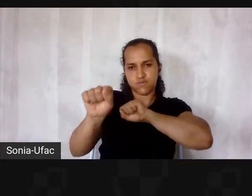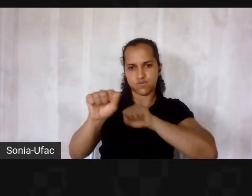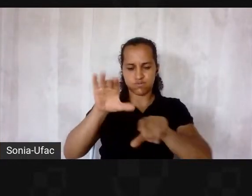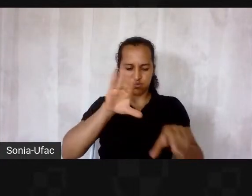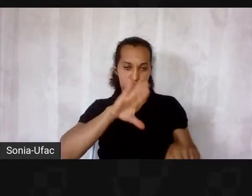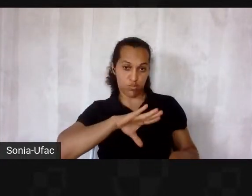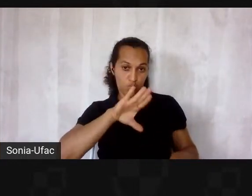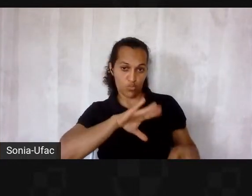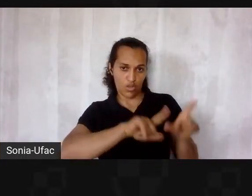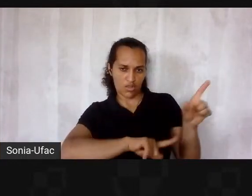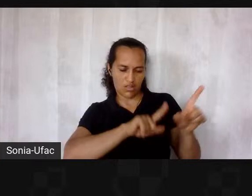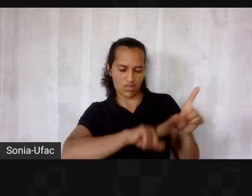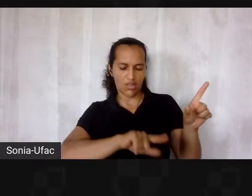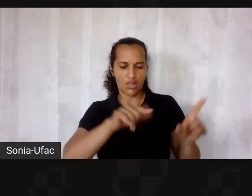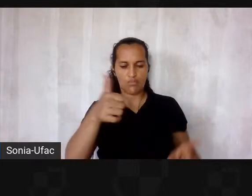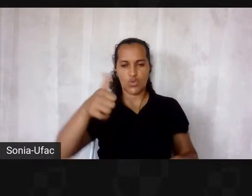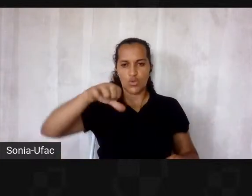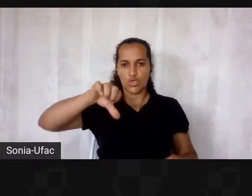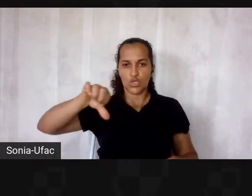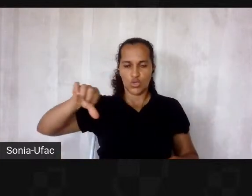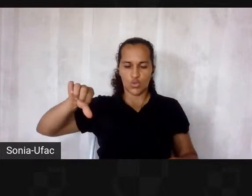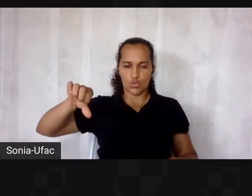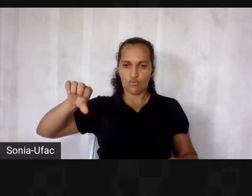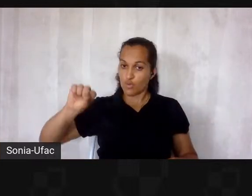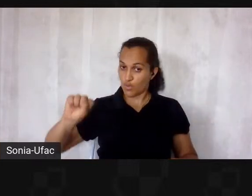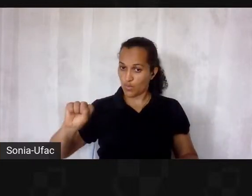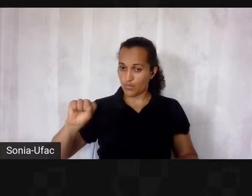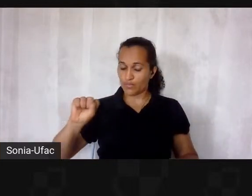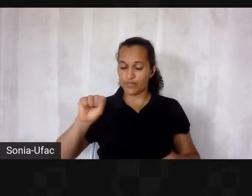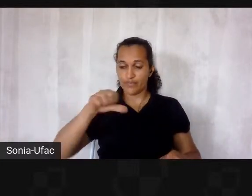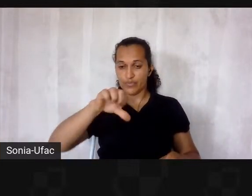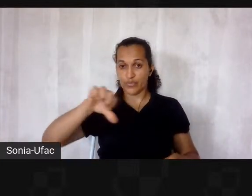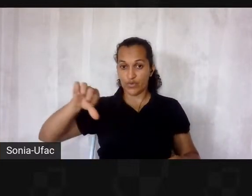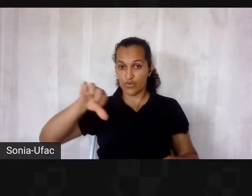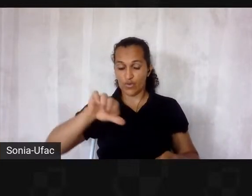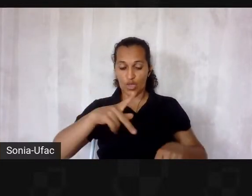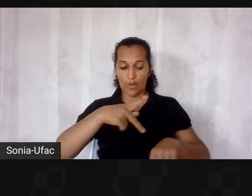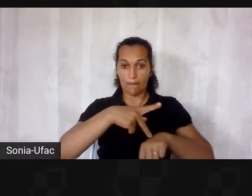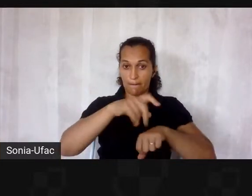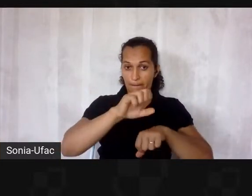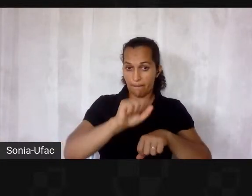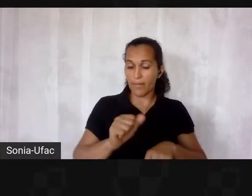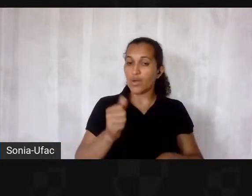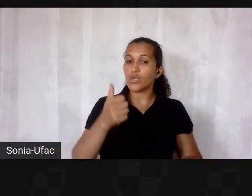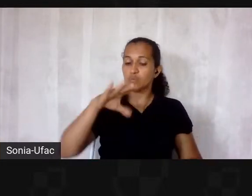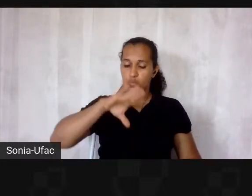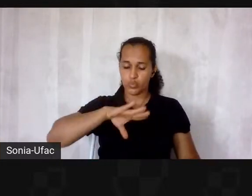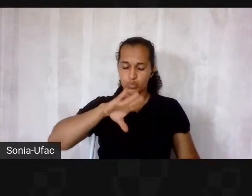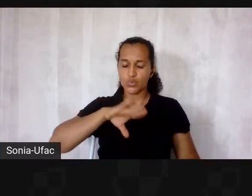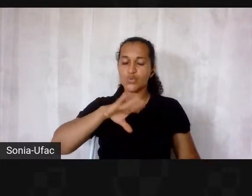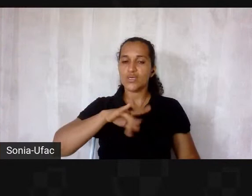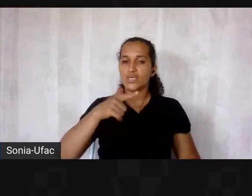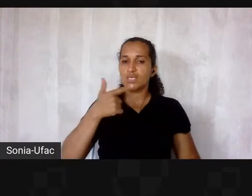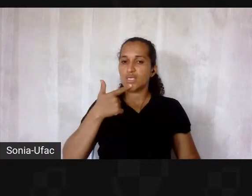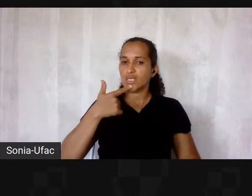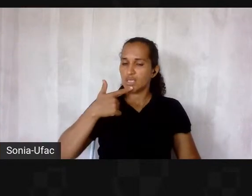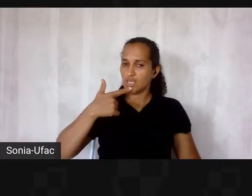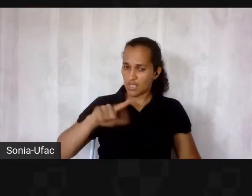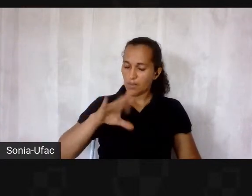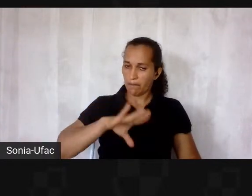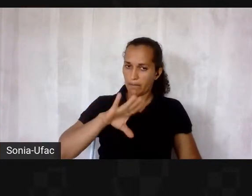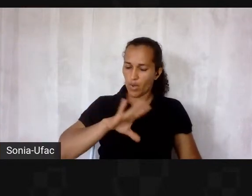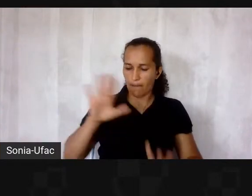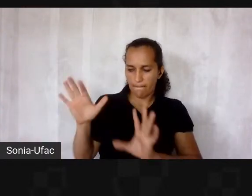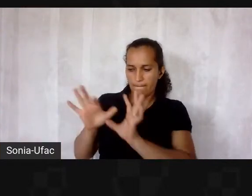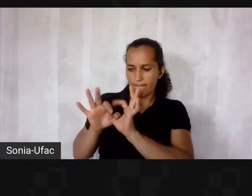98, e em 99 teve o título de especialista em língua portuguesa numa parceria da UFAC